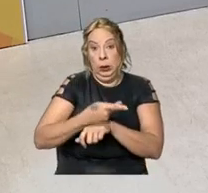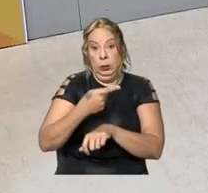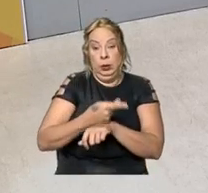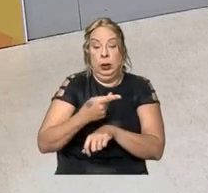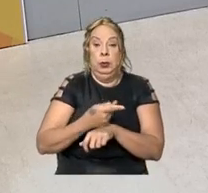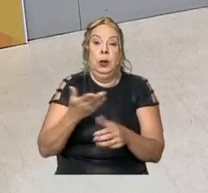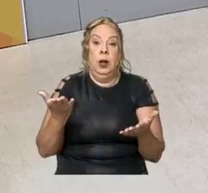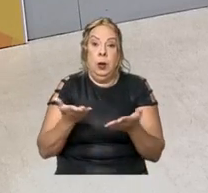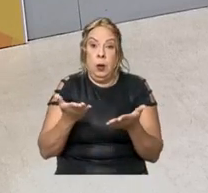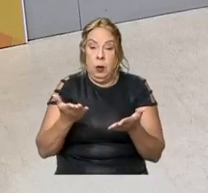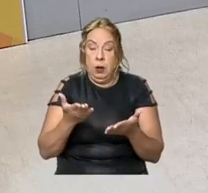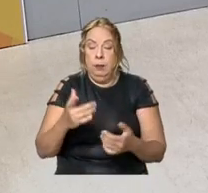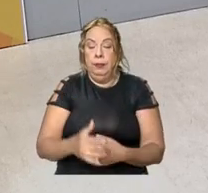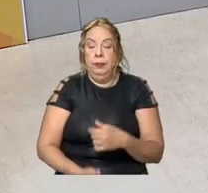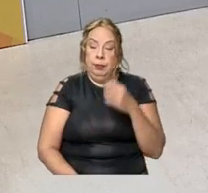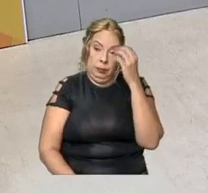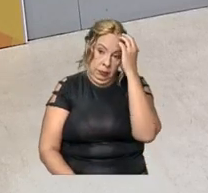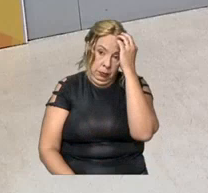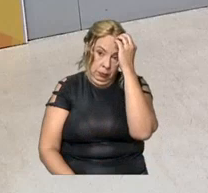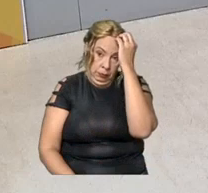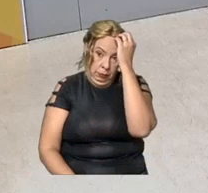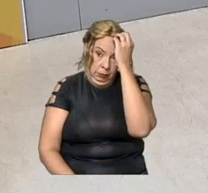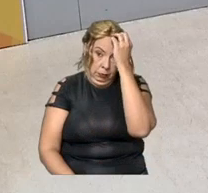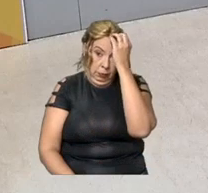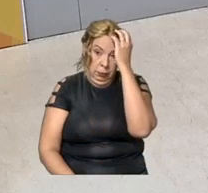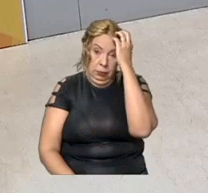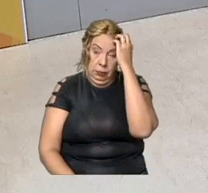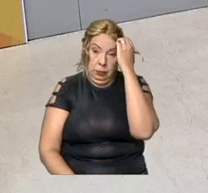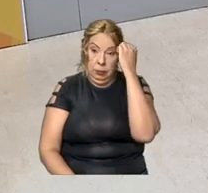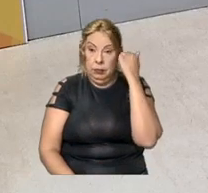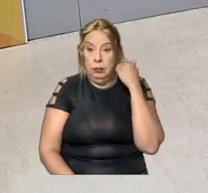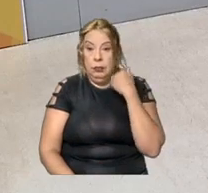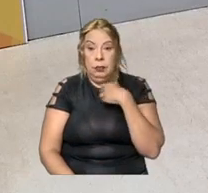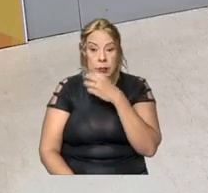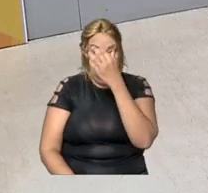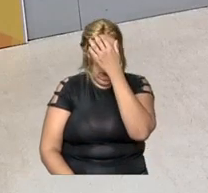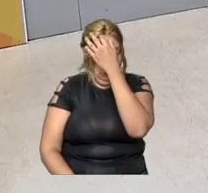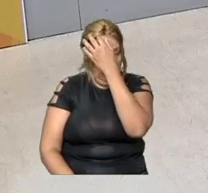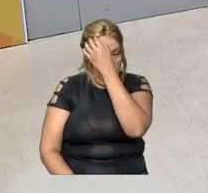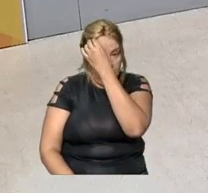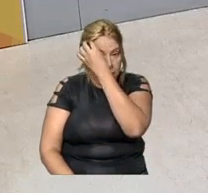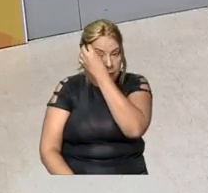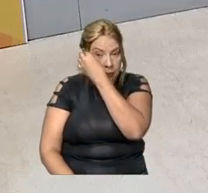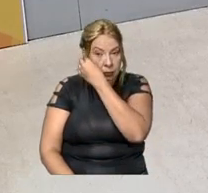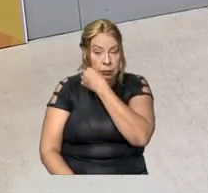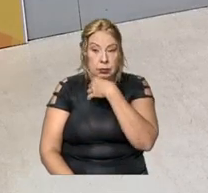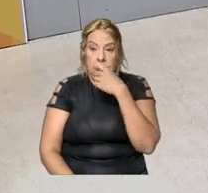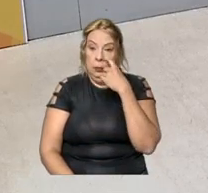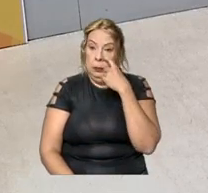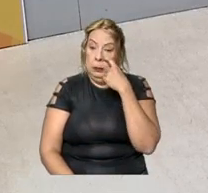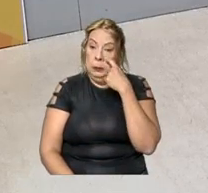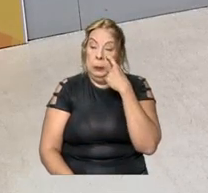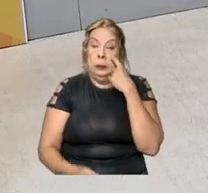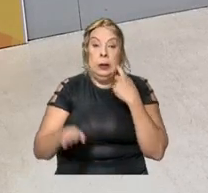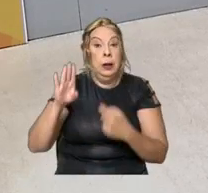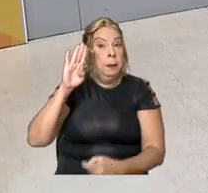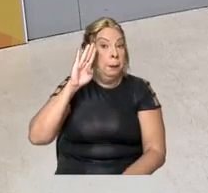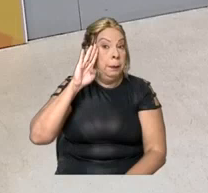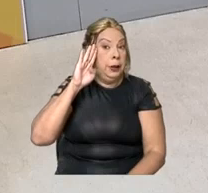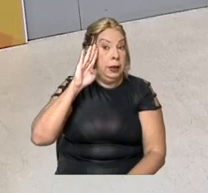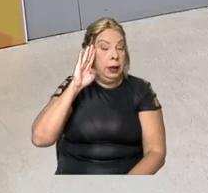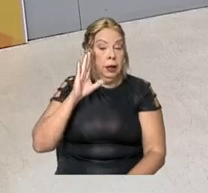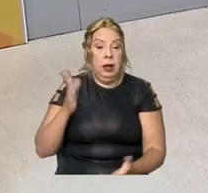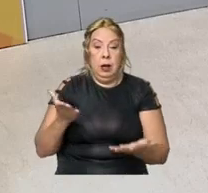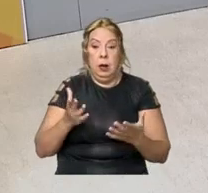pode ligar a sorteadora, que eu vou ligar a emoção de que está em casa. Com o auxílio luxuoso da minha querida Bia Takahashi na condução